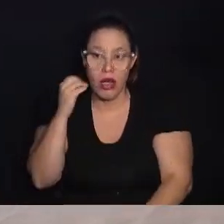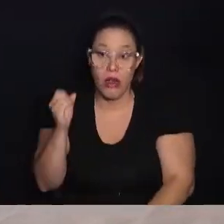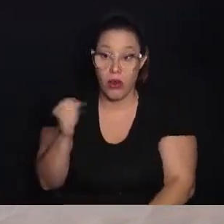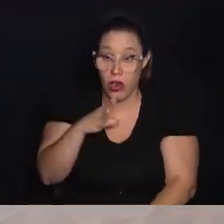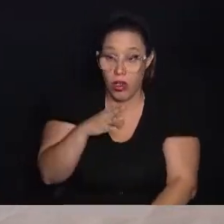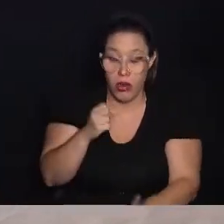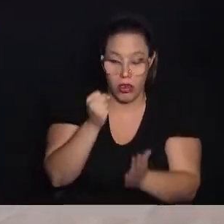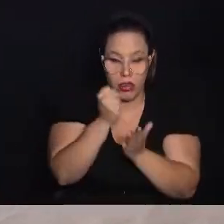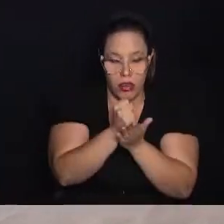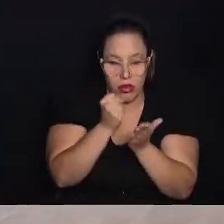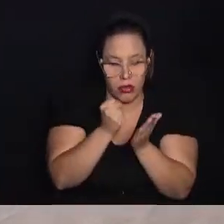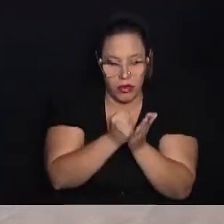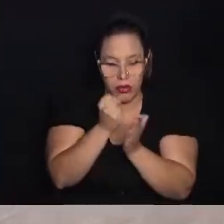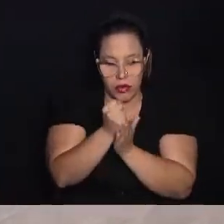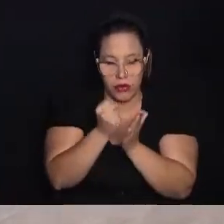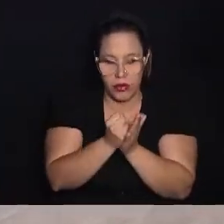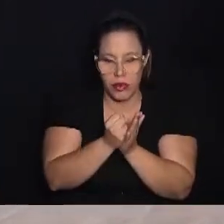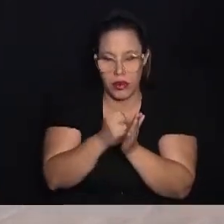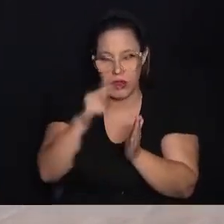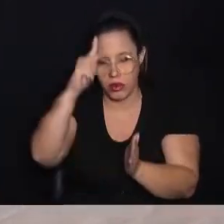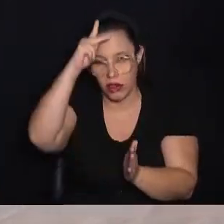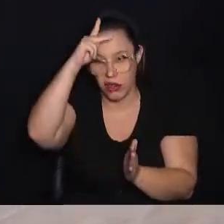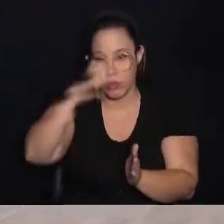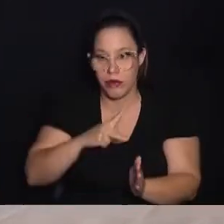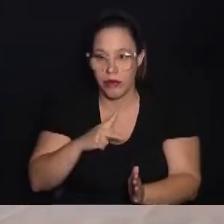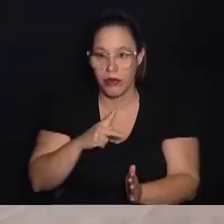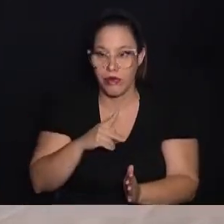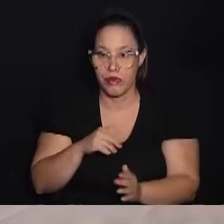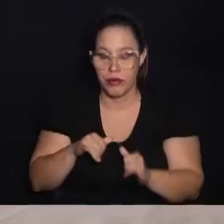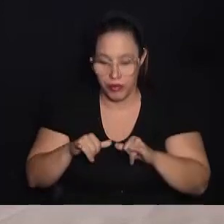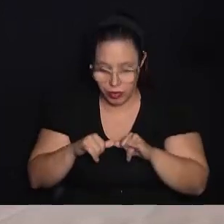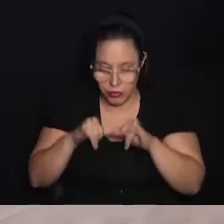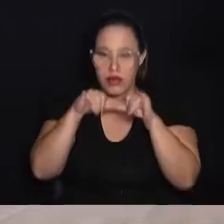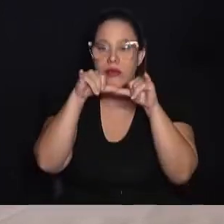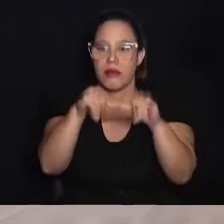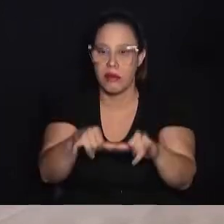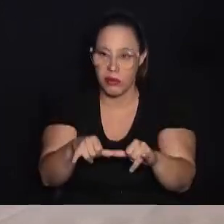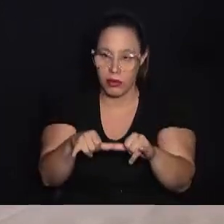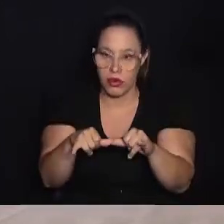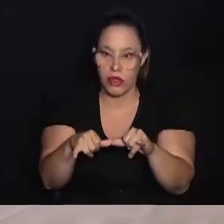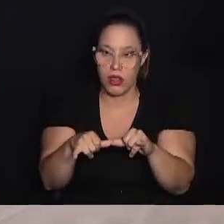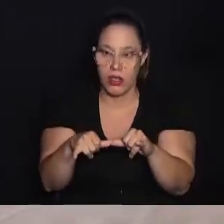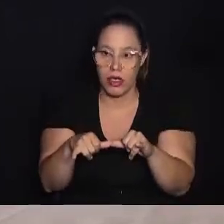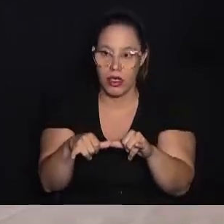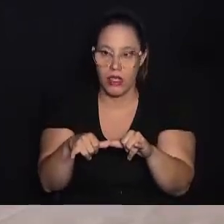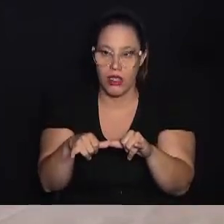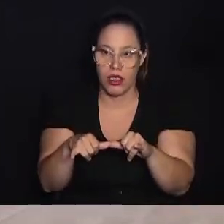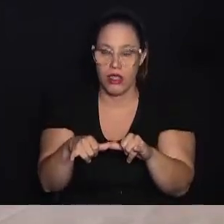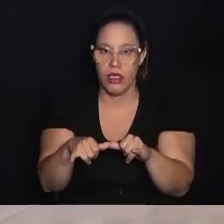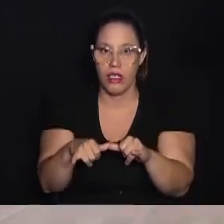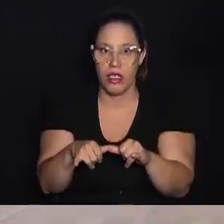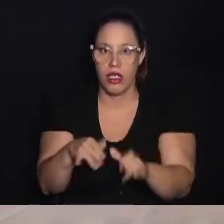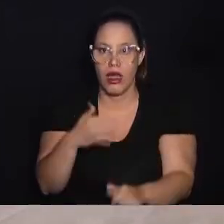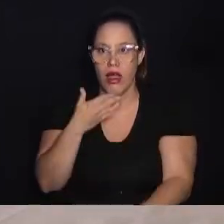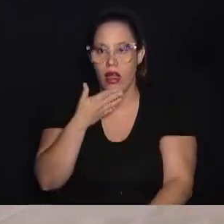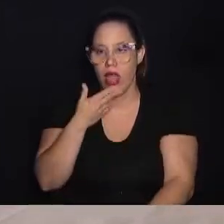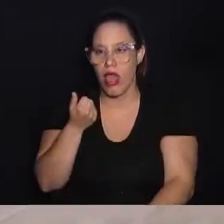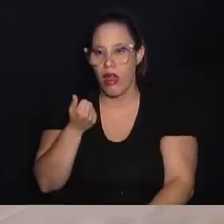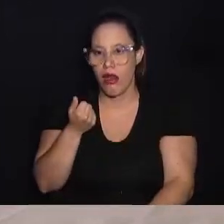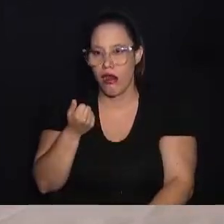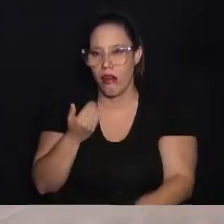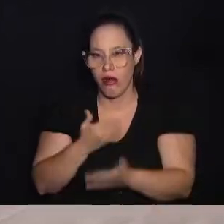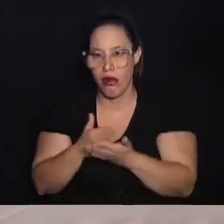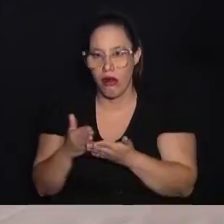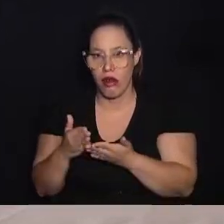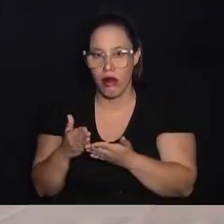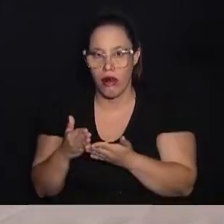Nesse cenário, as marcas próprias das redes de supermercados estão deixando de ser preteridas e começam a entrar com mais